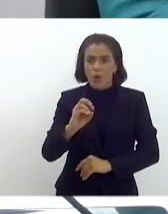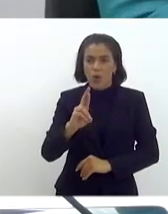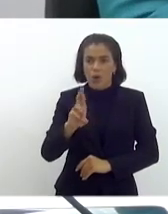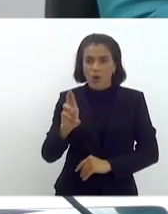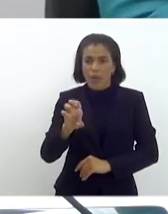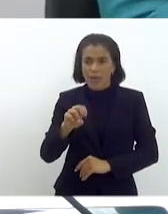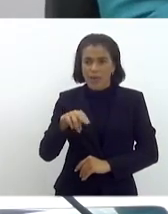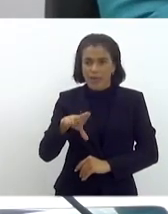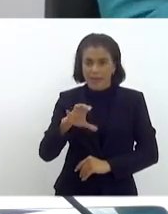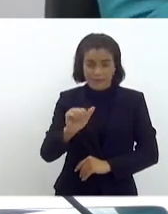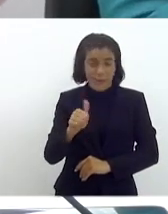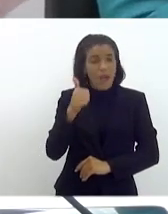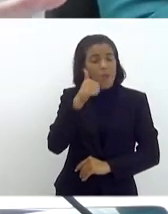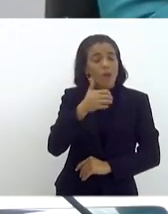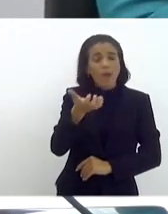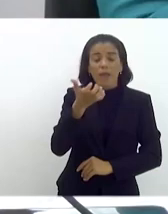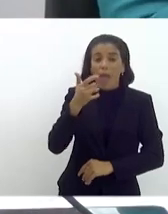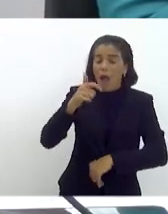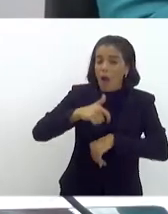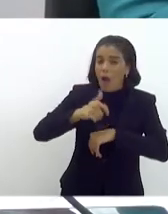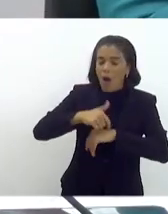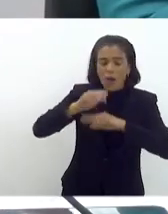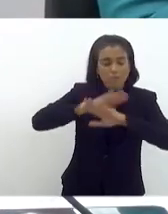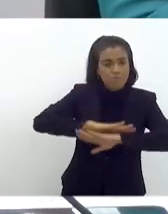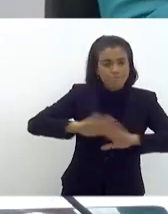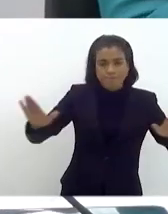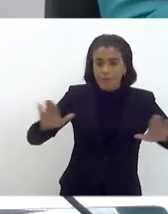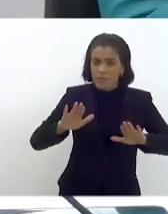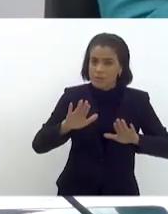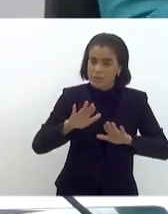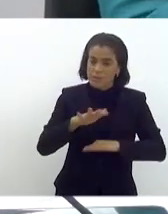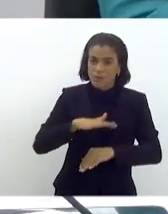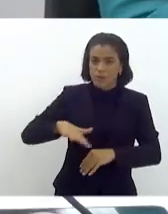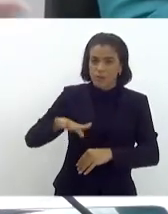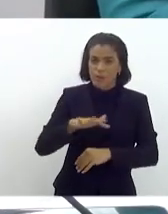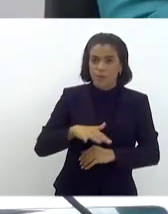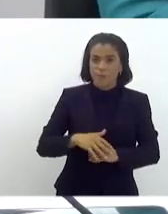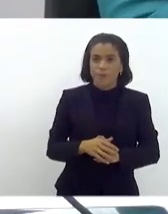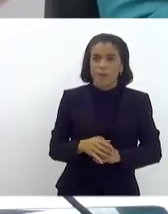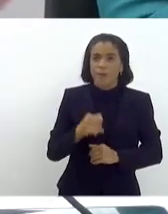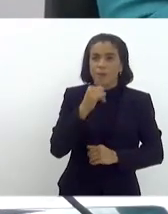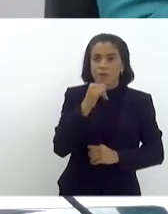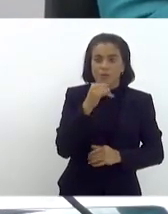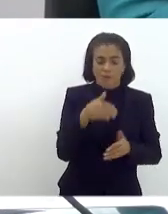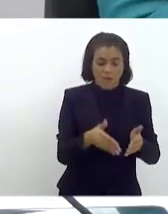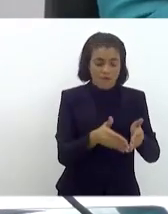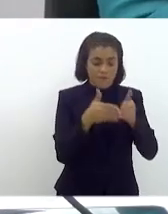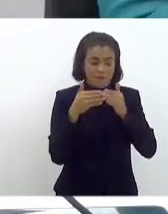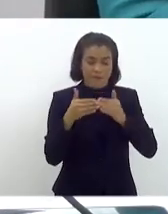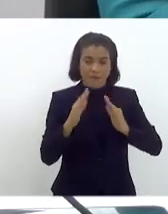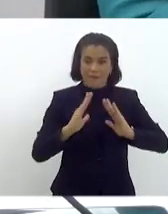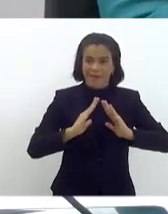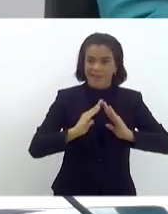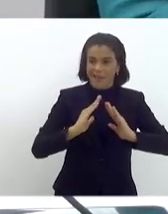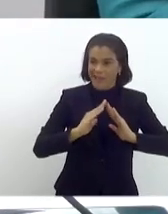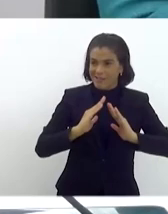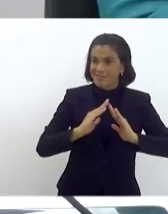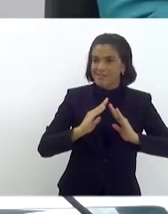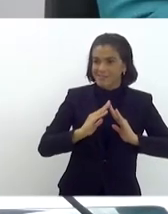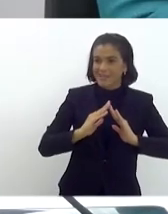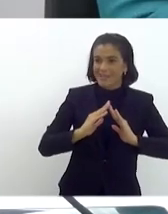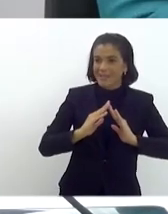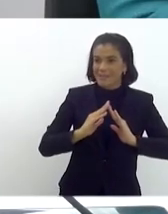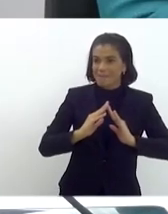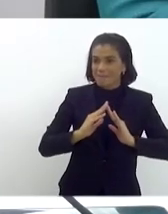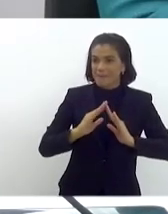ela quer que aquela situação termine então por exemplo é o afastamento do Lar da pessoa por si só para mulher pode